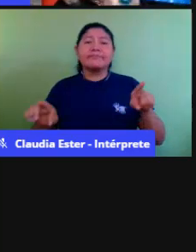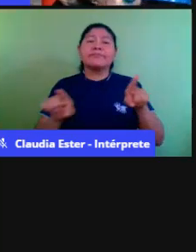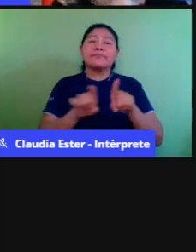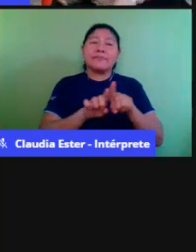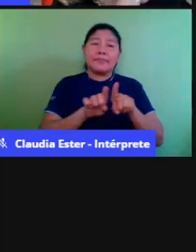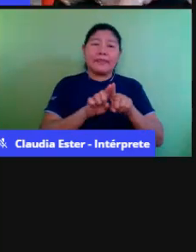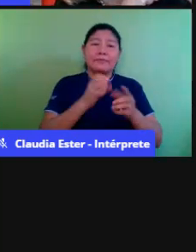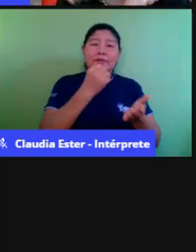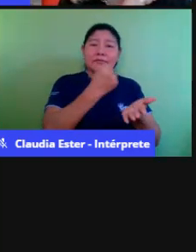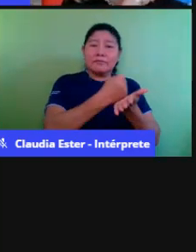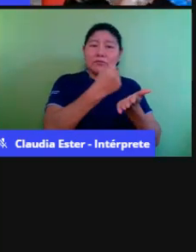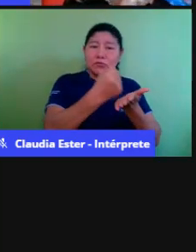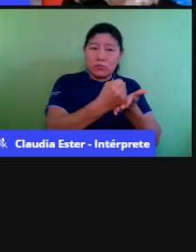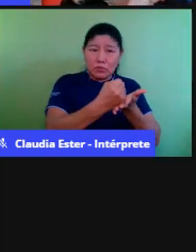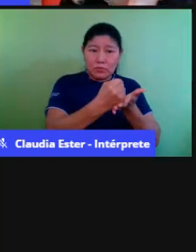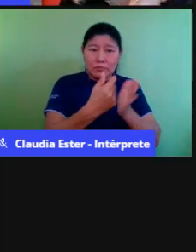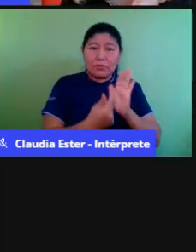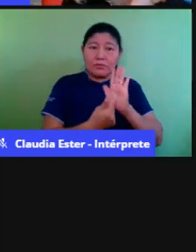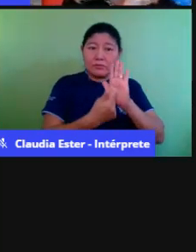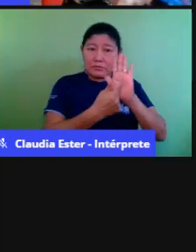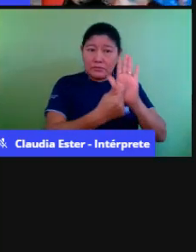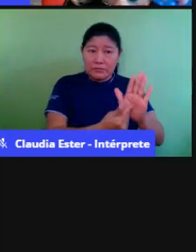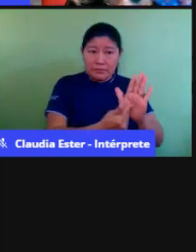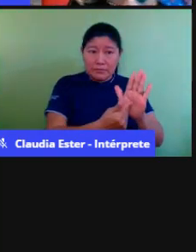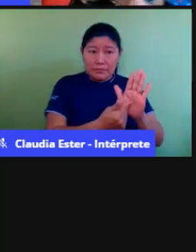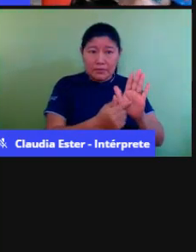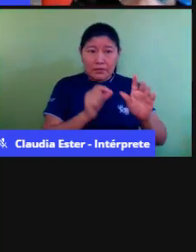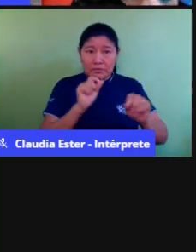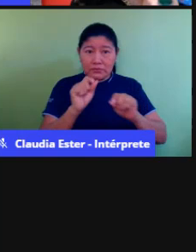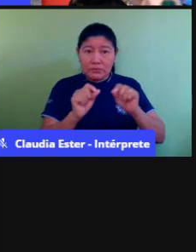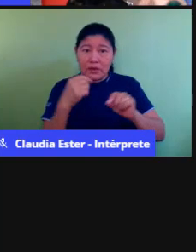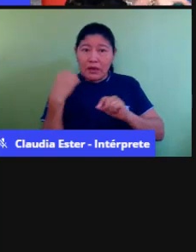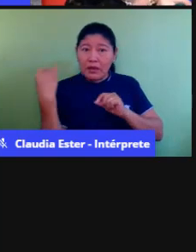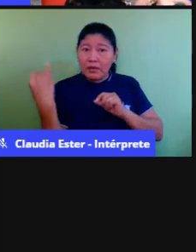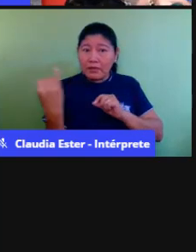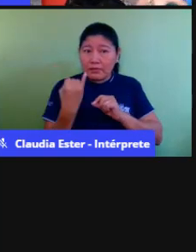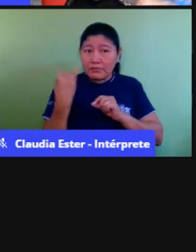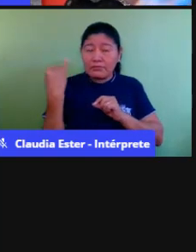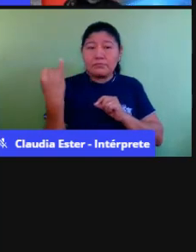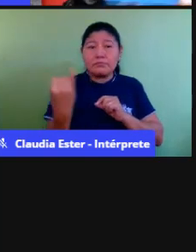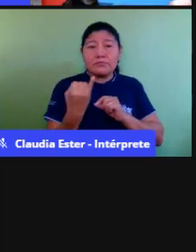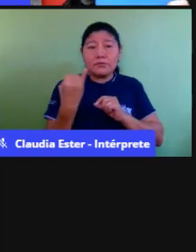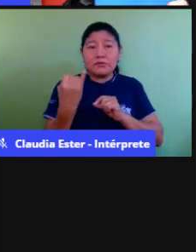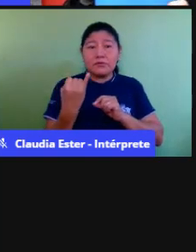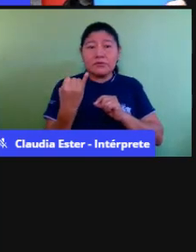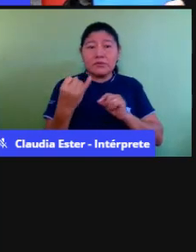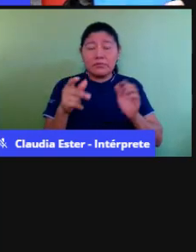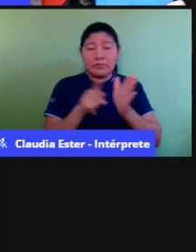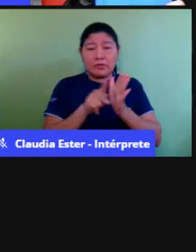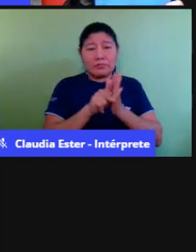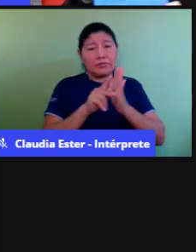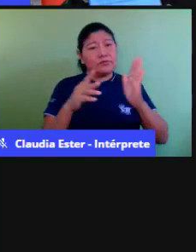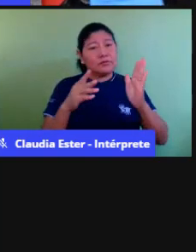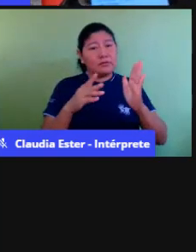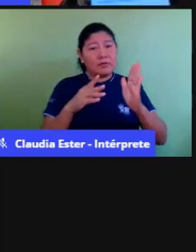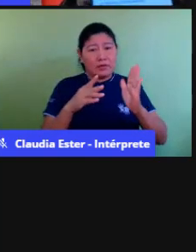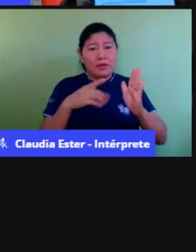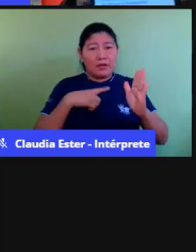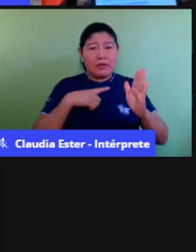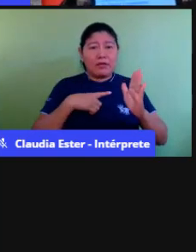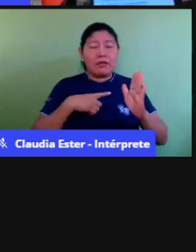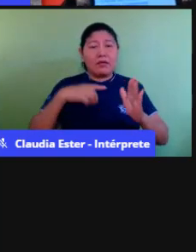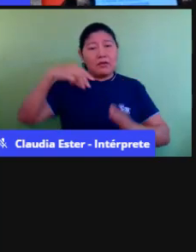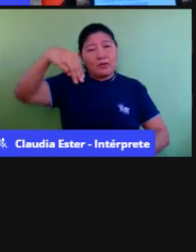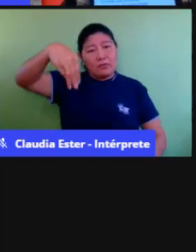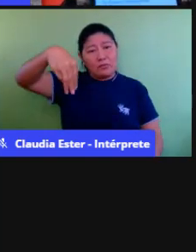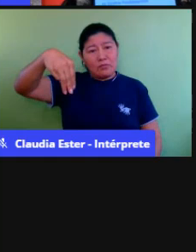esse documento, é um documento muito importante que o MEC mandou para todas a... Pode